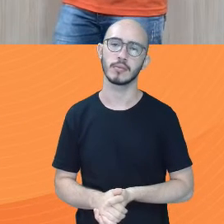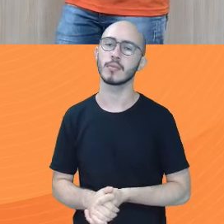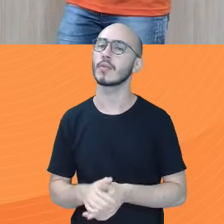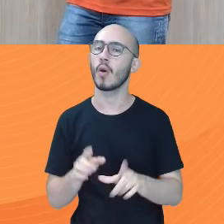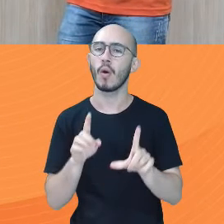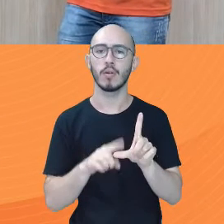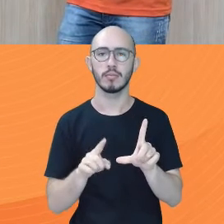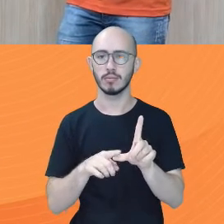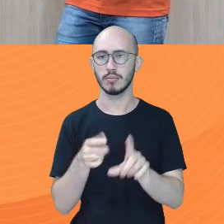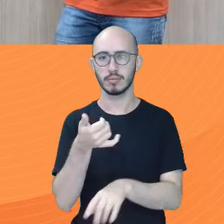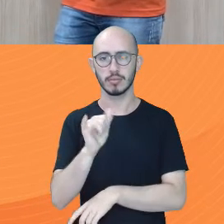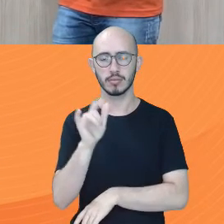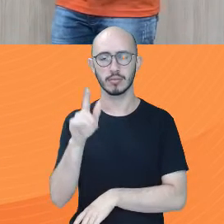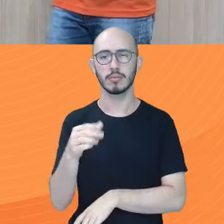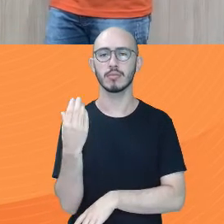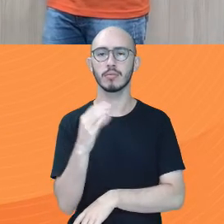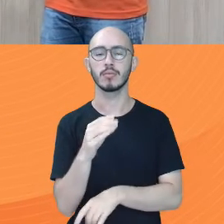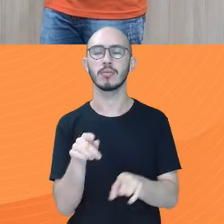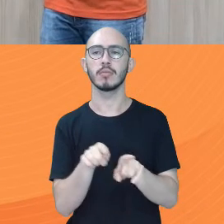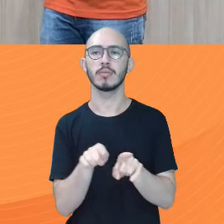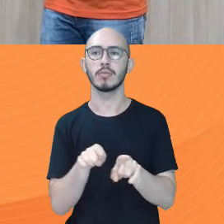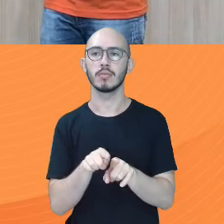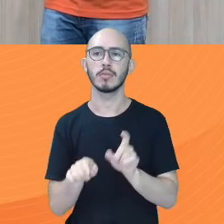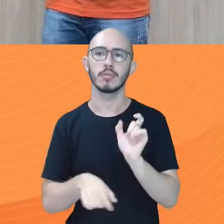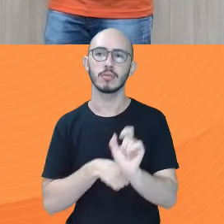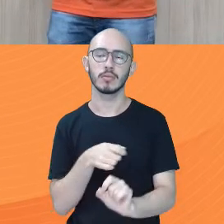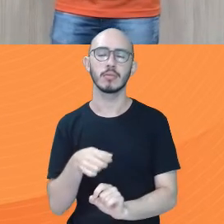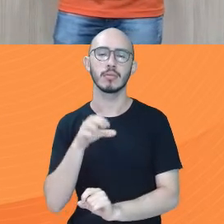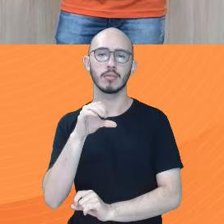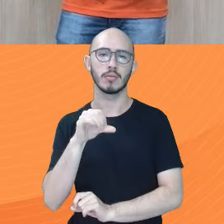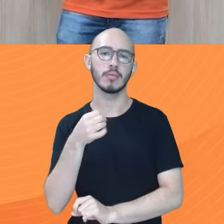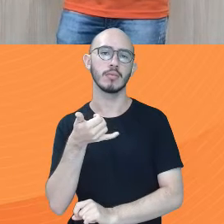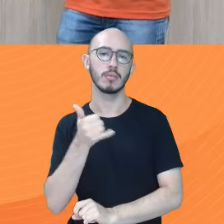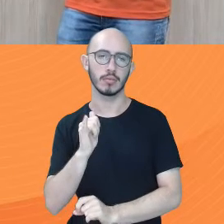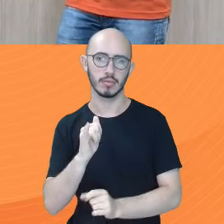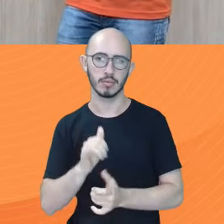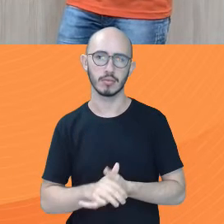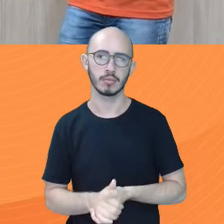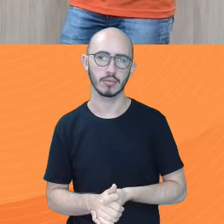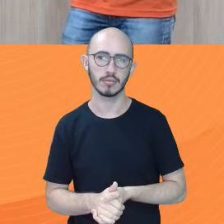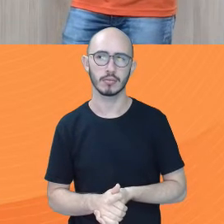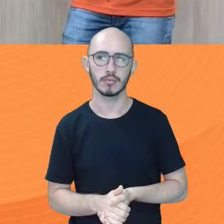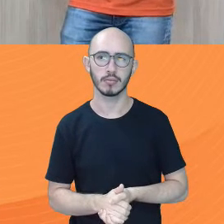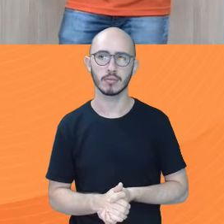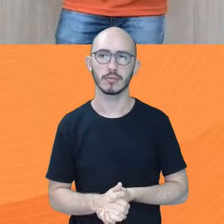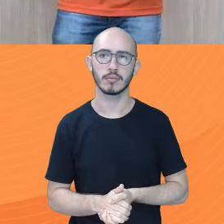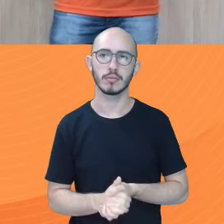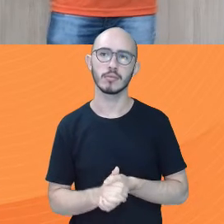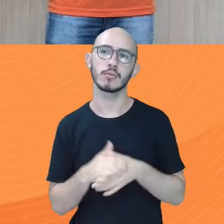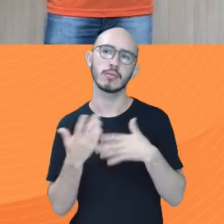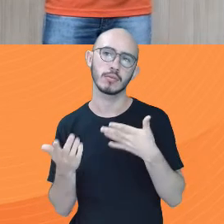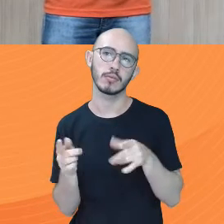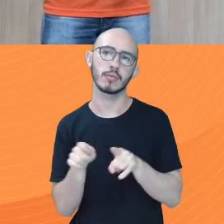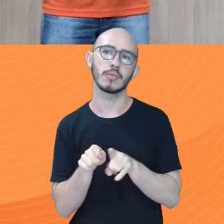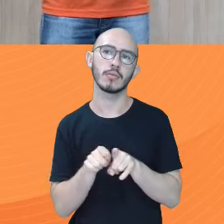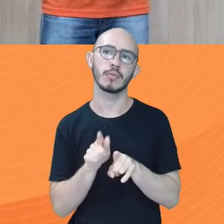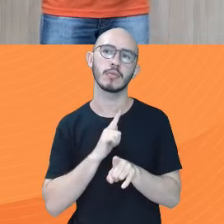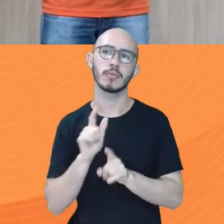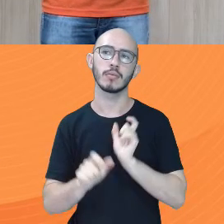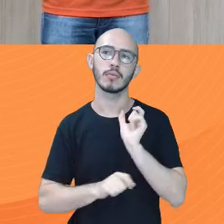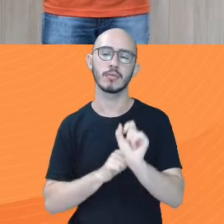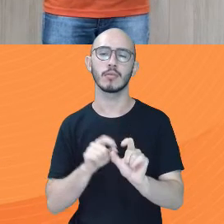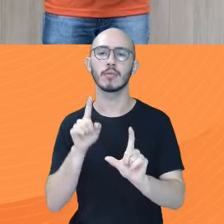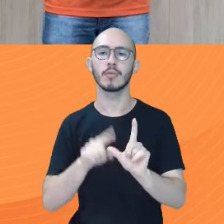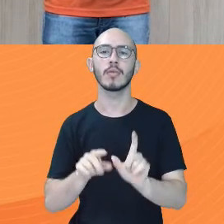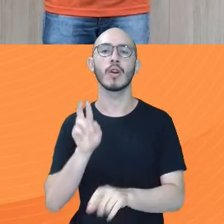tenho aí, ó, que 4y mais 3y é igual a 9y. E o u, certo?